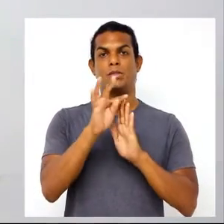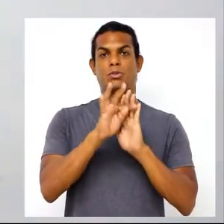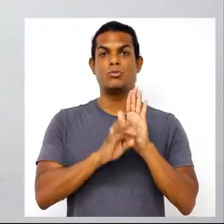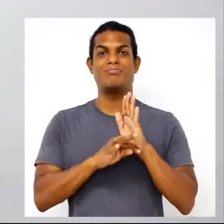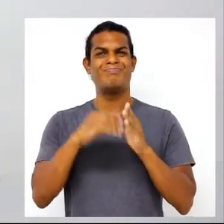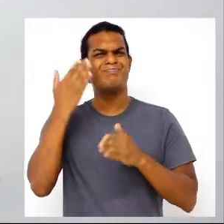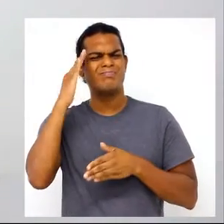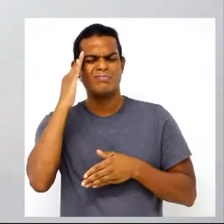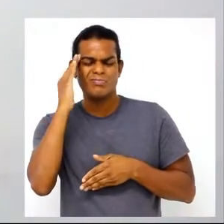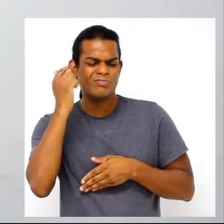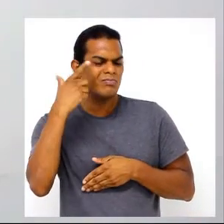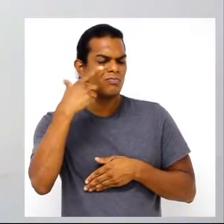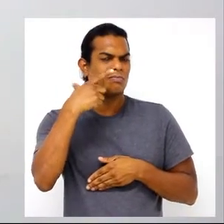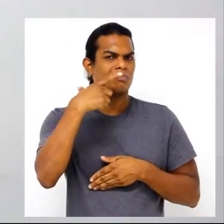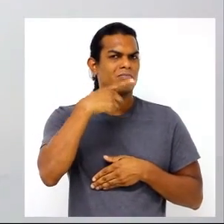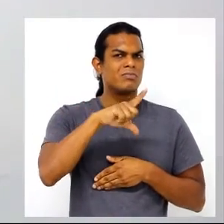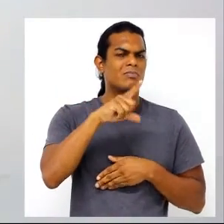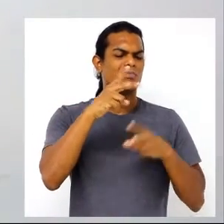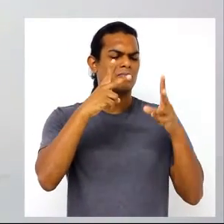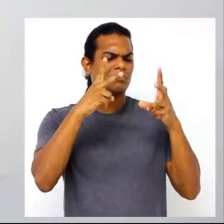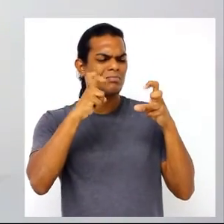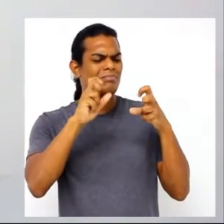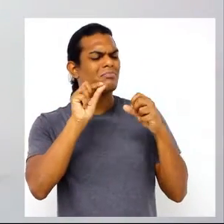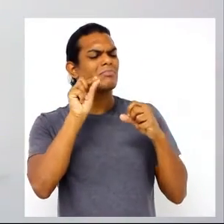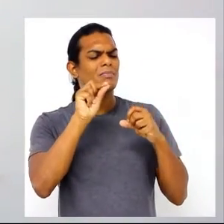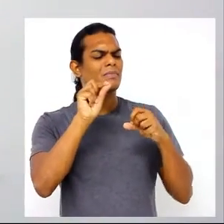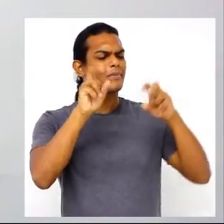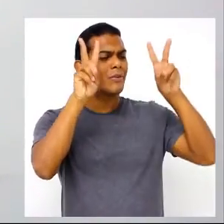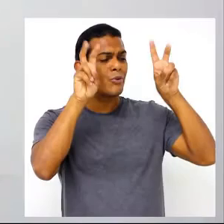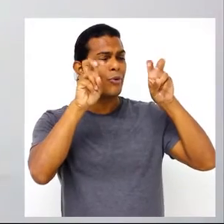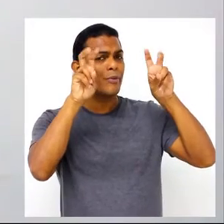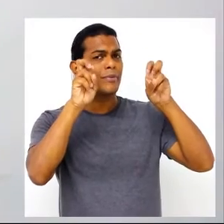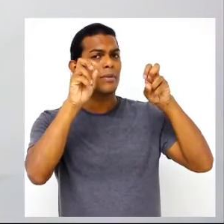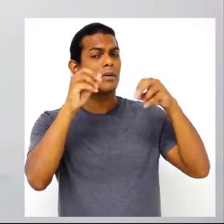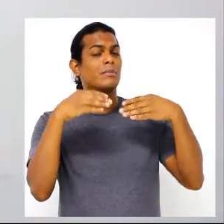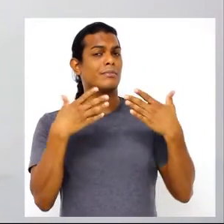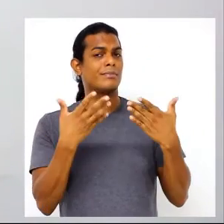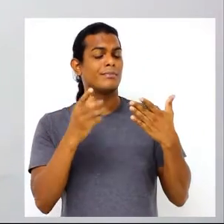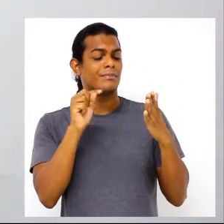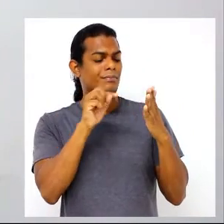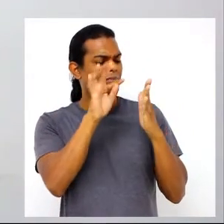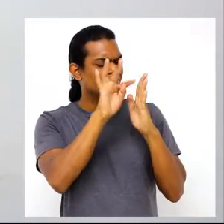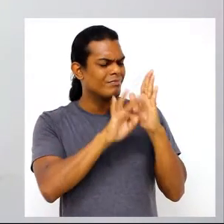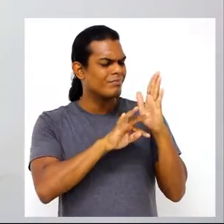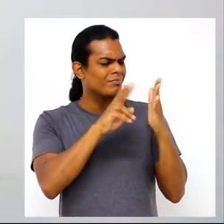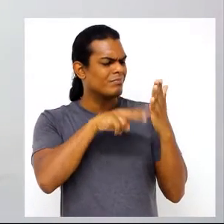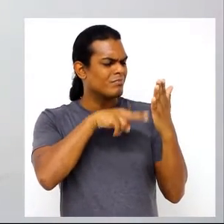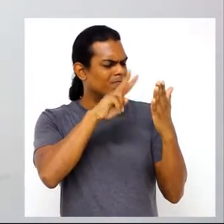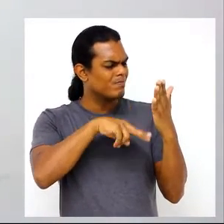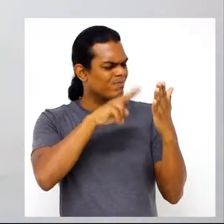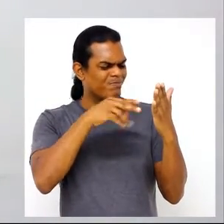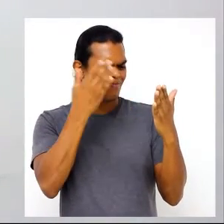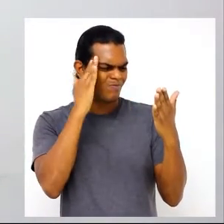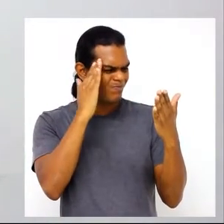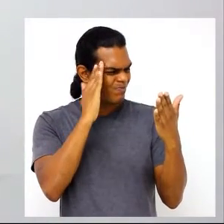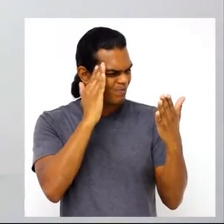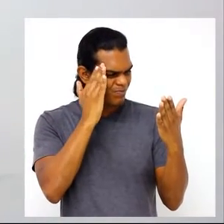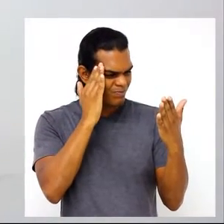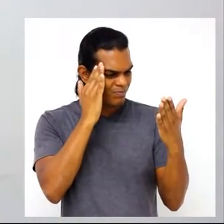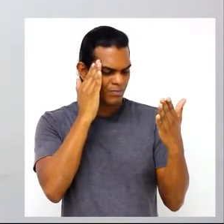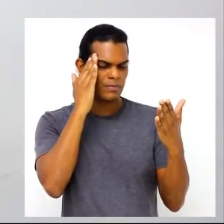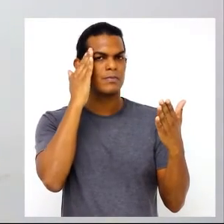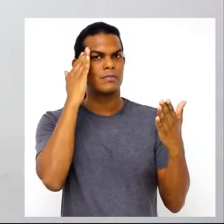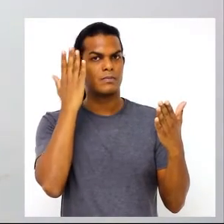texto, ele não consegue identificar qual a ideia que eu quis passar para ele. Não está claro